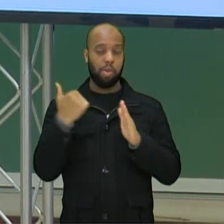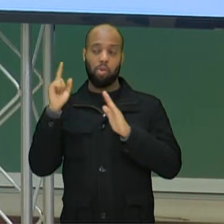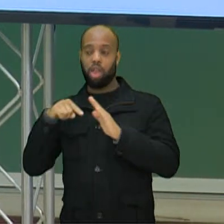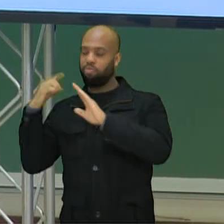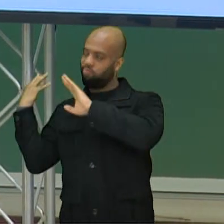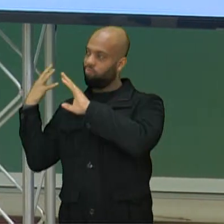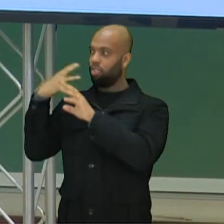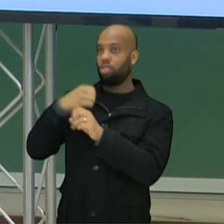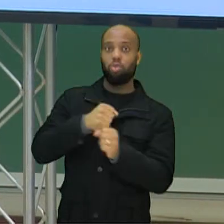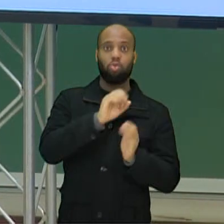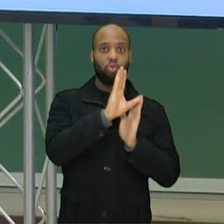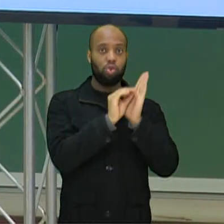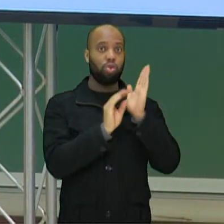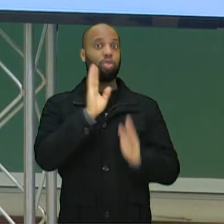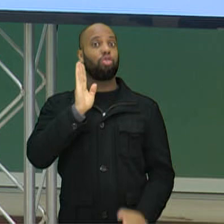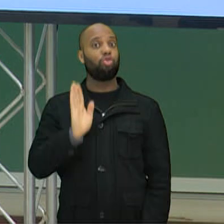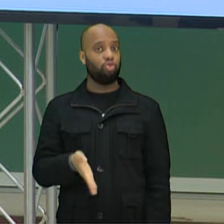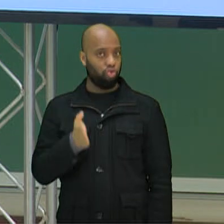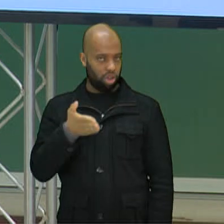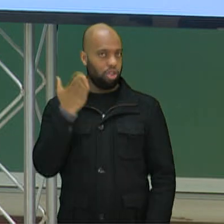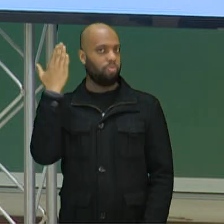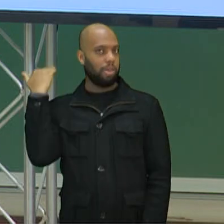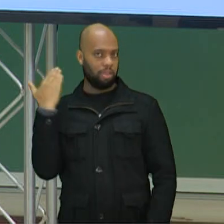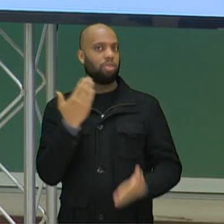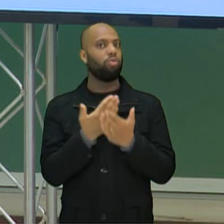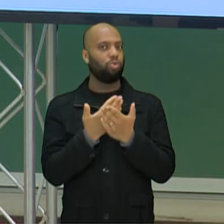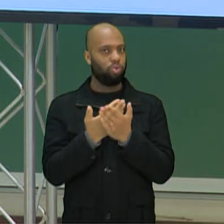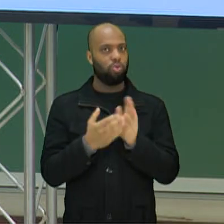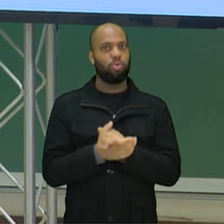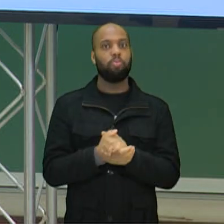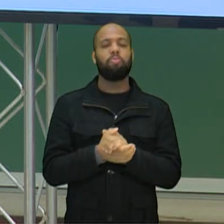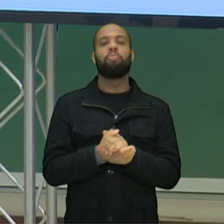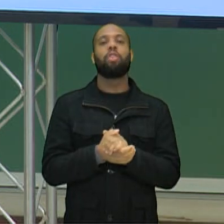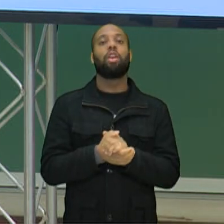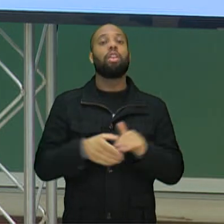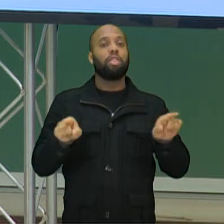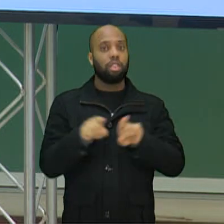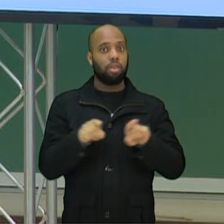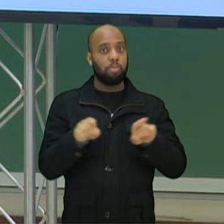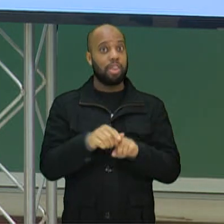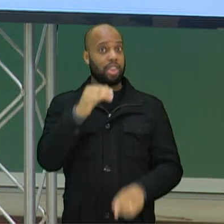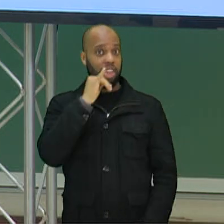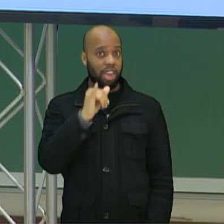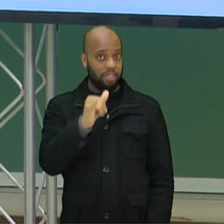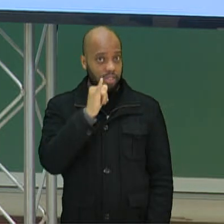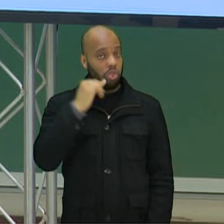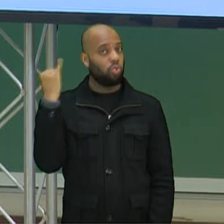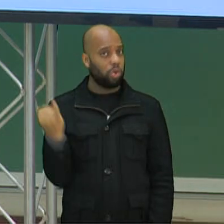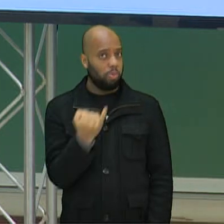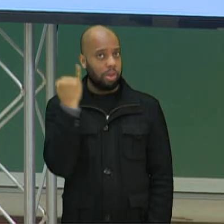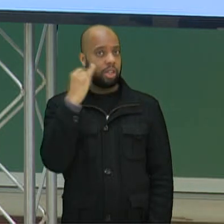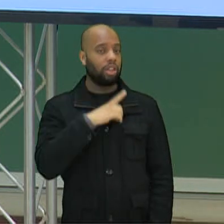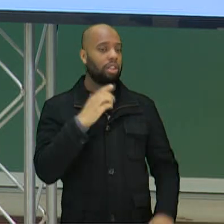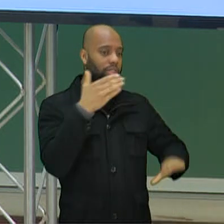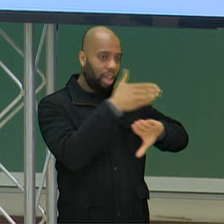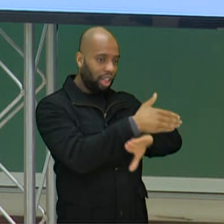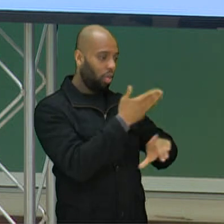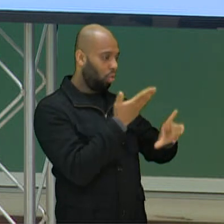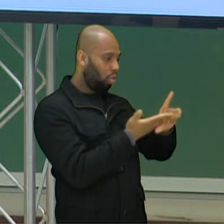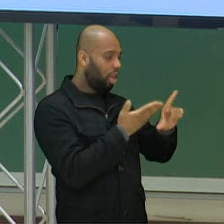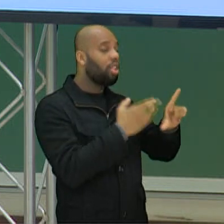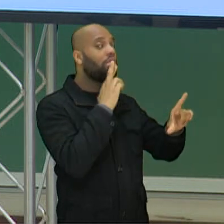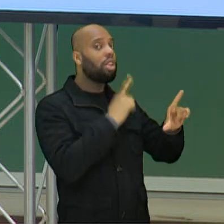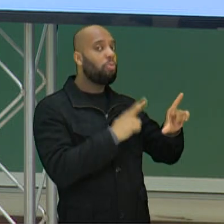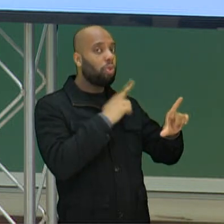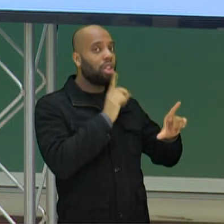conteúdos vistos na aula anterior. Quero lembrar você de sempre fazer todas as atividades obrigatórias no Google Classroom,